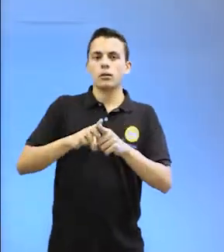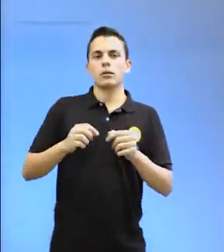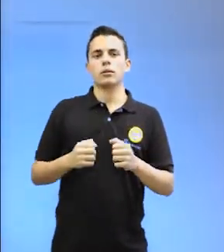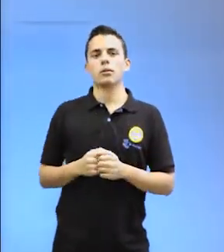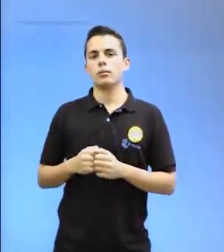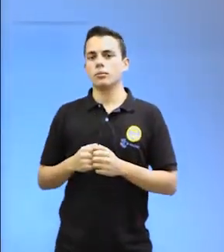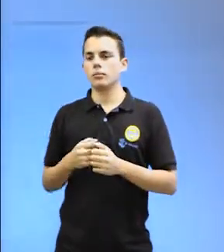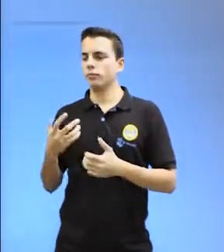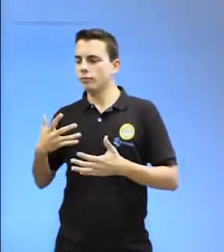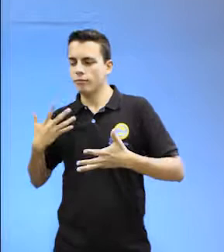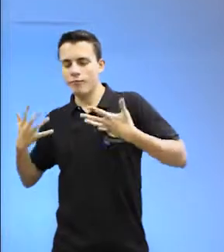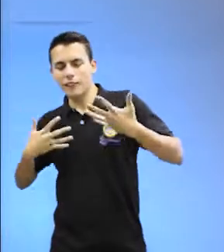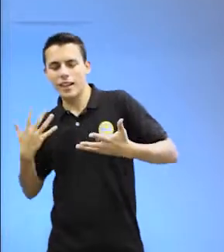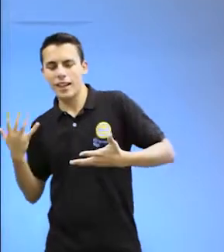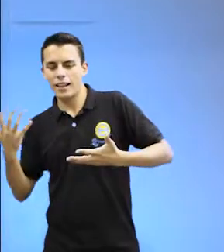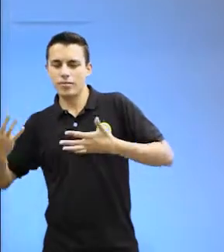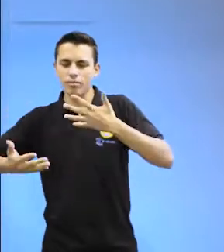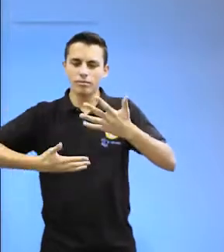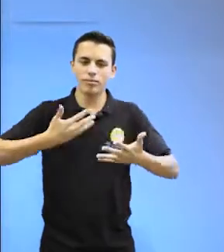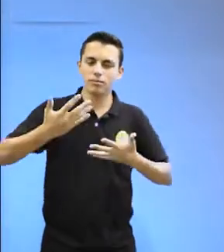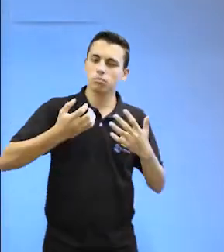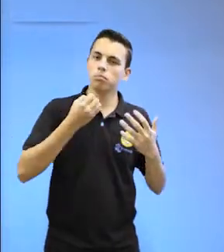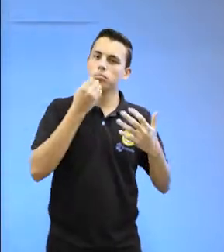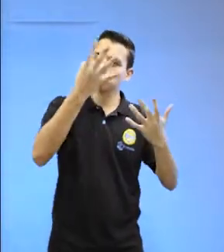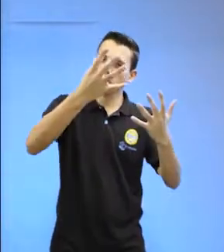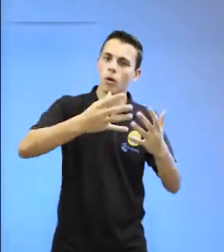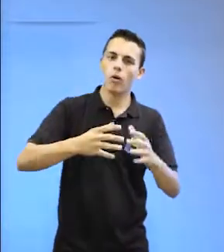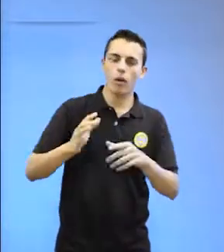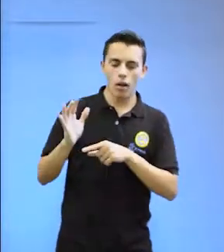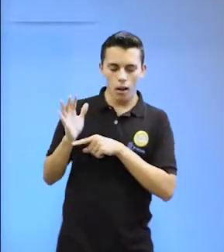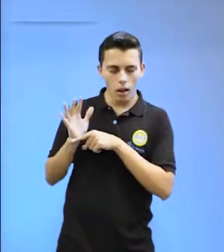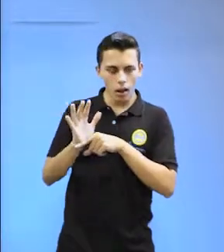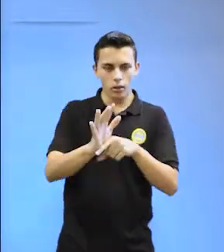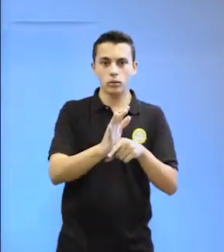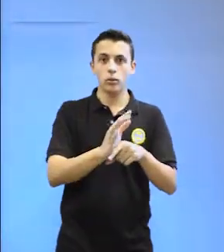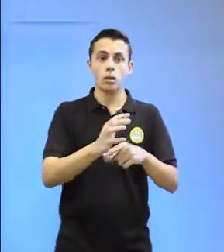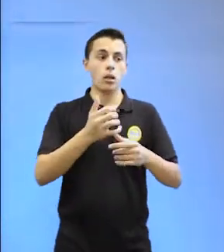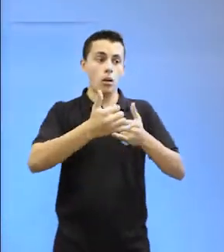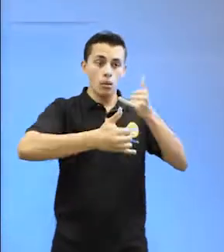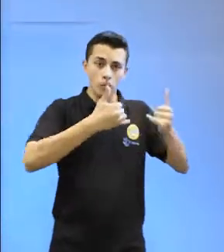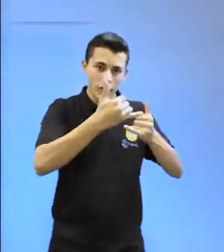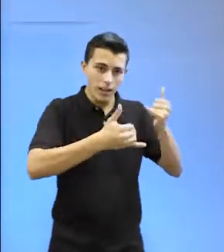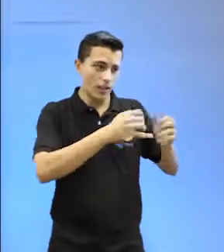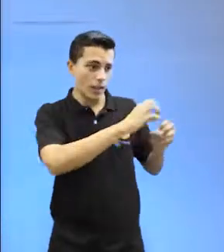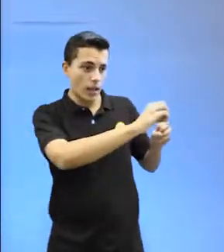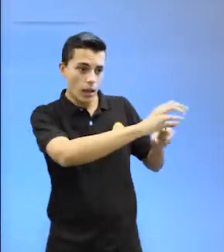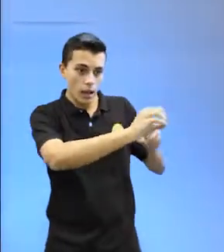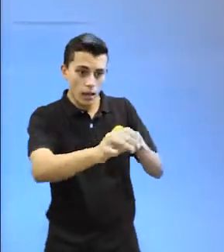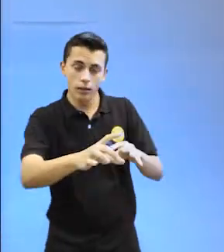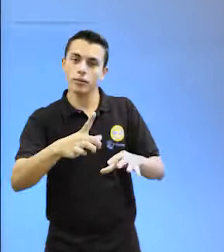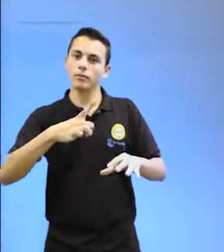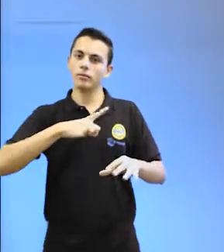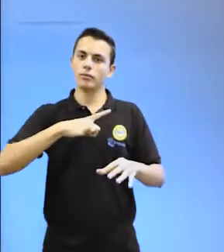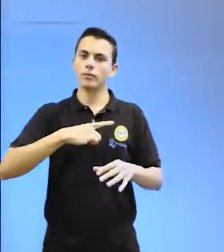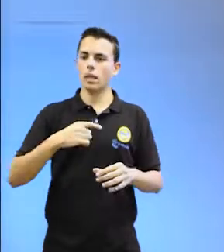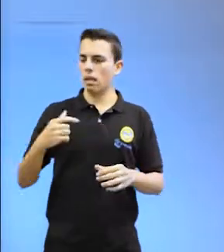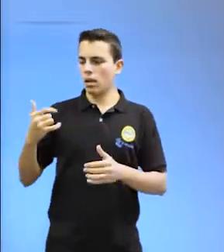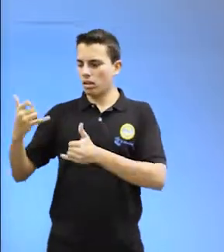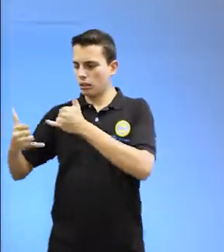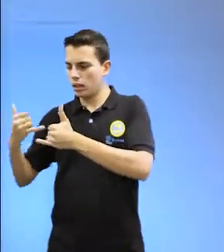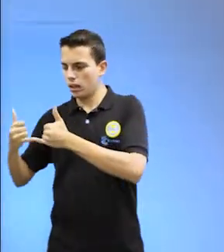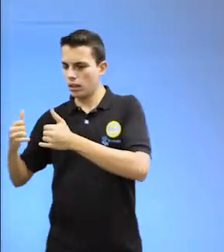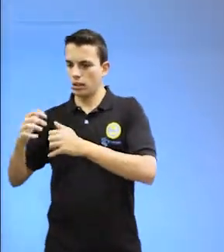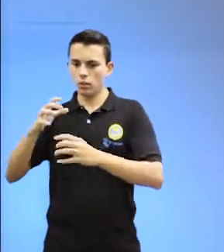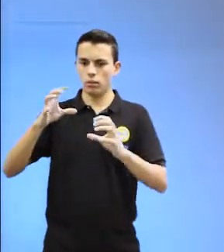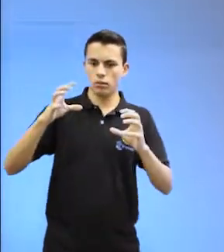entretenimento. Tá. O nosso teatro é entretenimento, mas educativo. Então, certo. Eu não consigo desvincular as coisas. Eu acho que